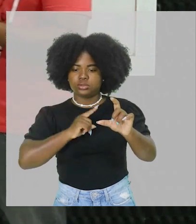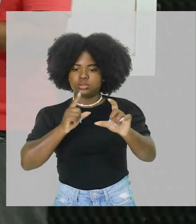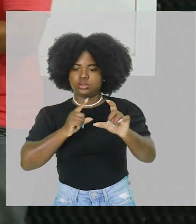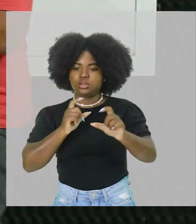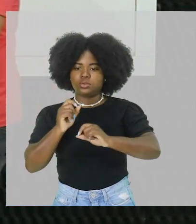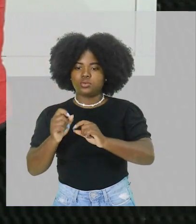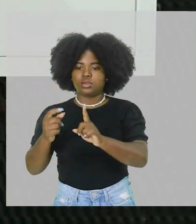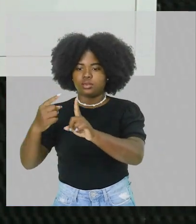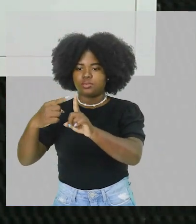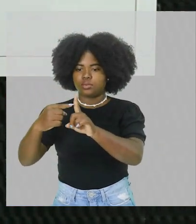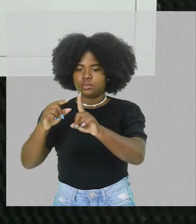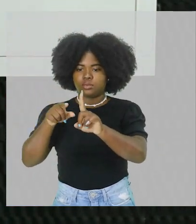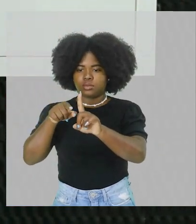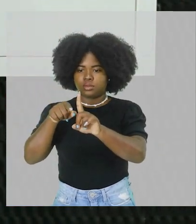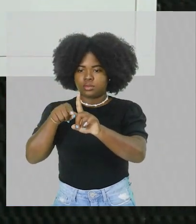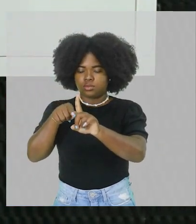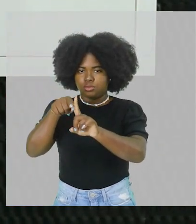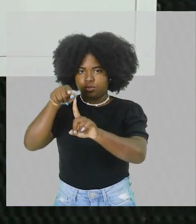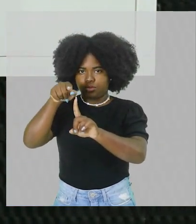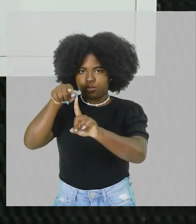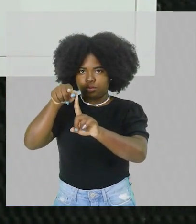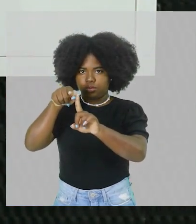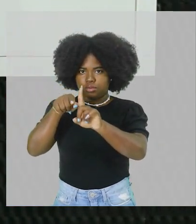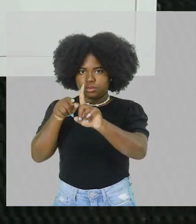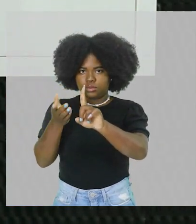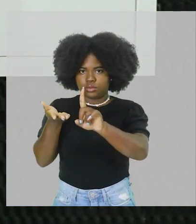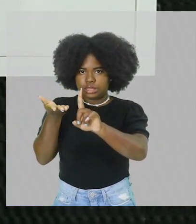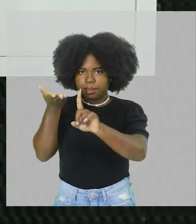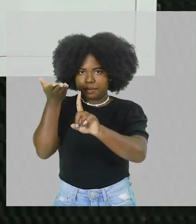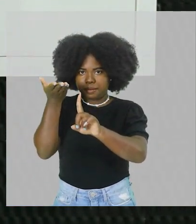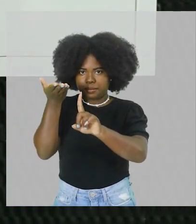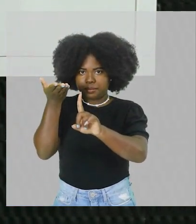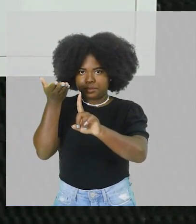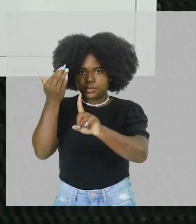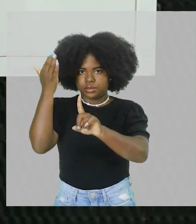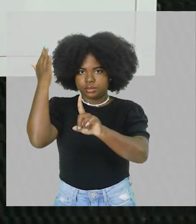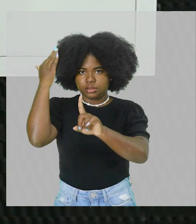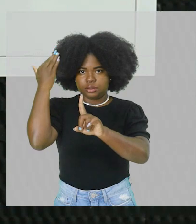altas temperaturas. Então isso aqui fala de